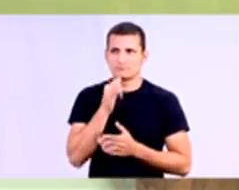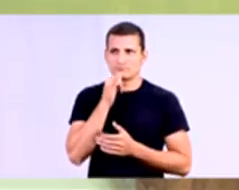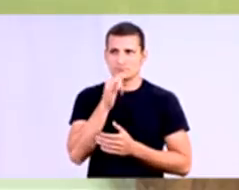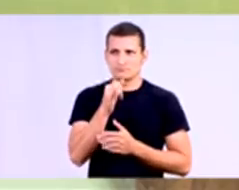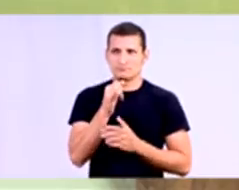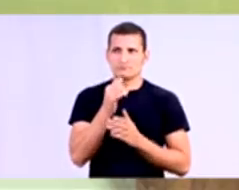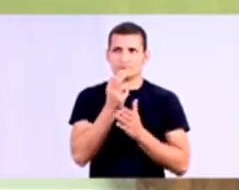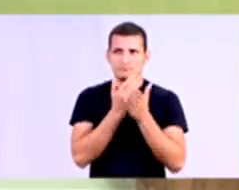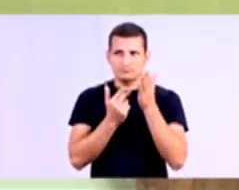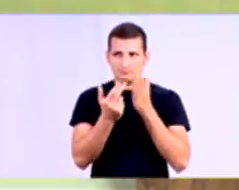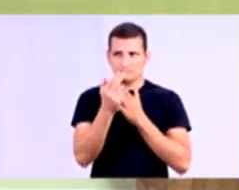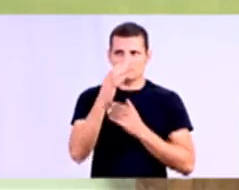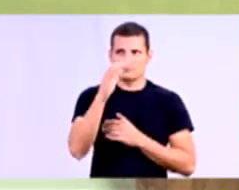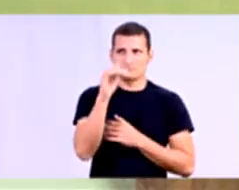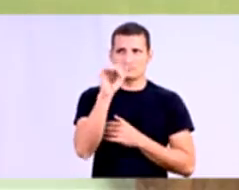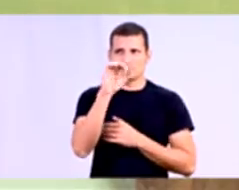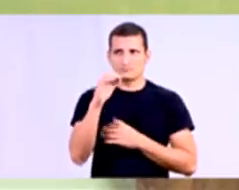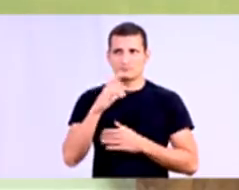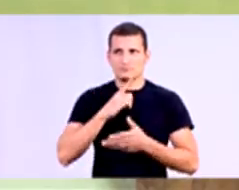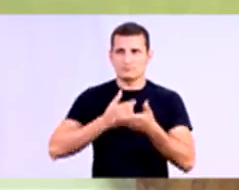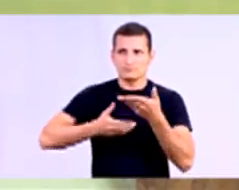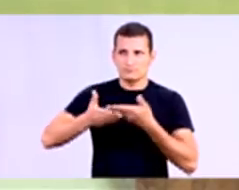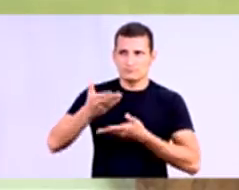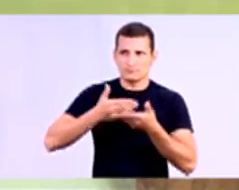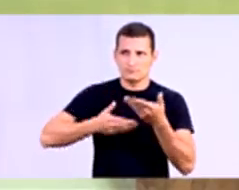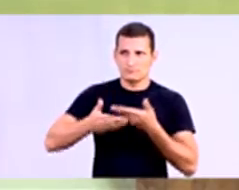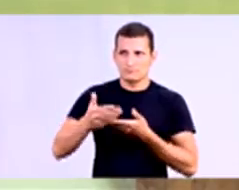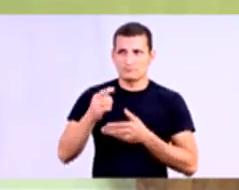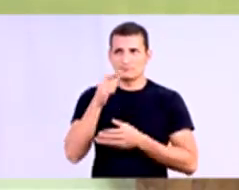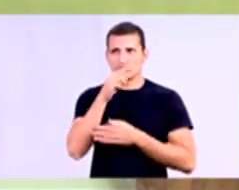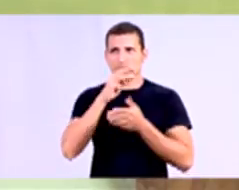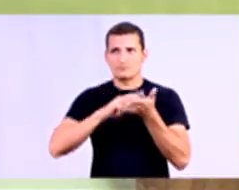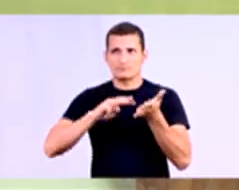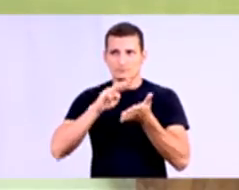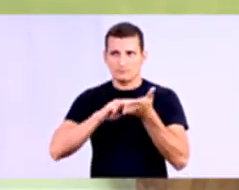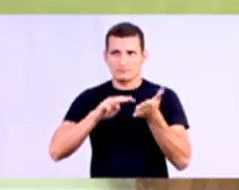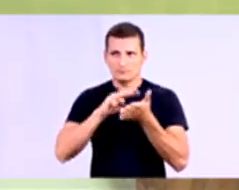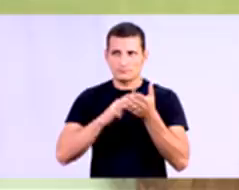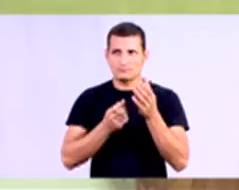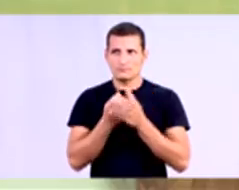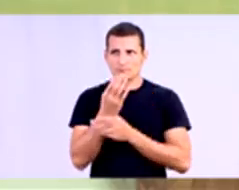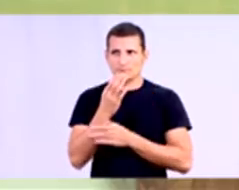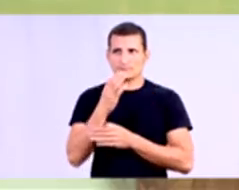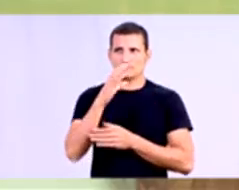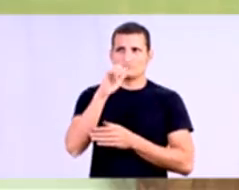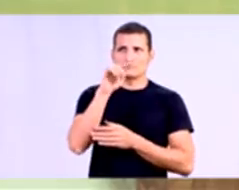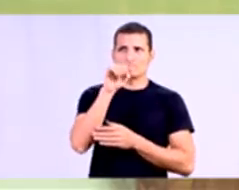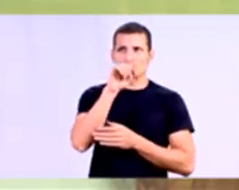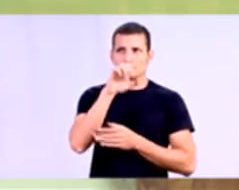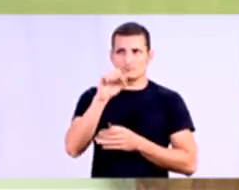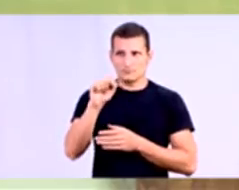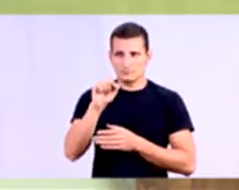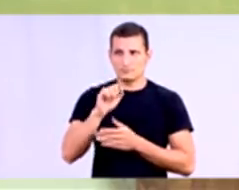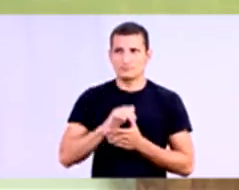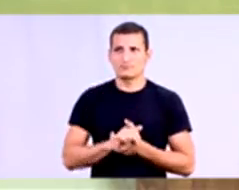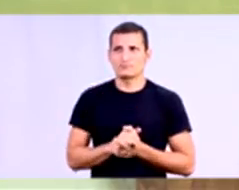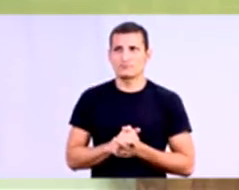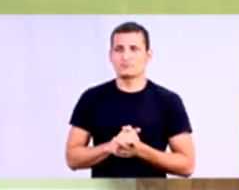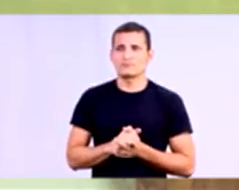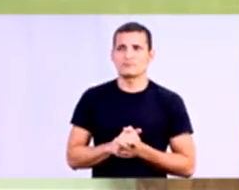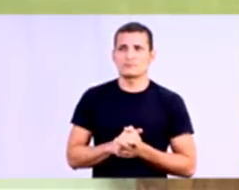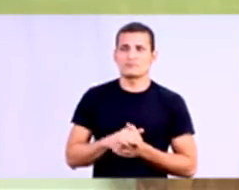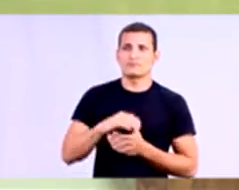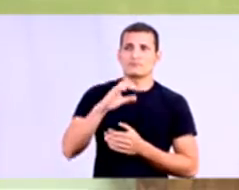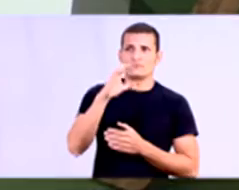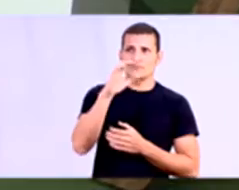diagrama de caso de uso ele interage lá naqueles métodos criados pelo diagrama de classes. Na verdade, o diagrama de